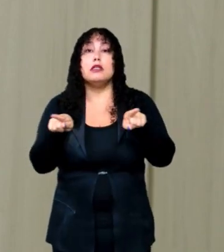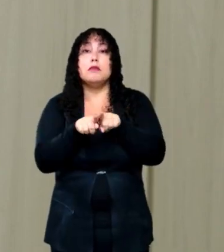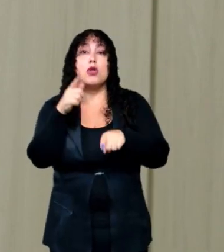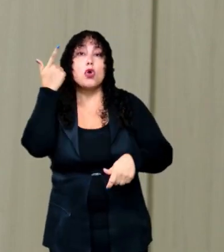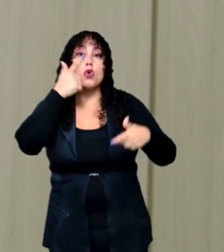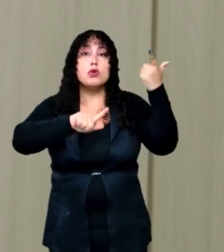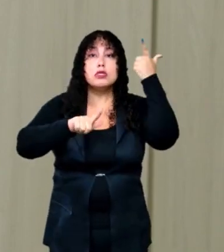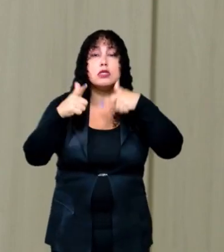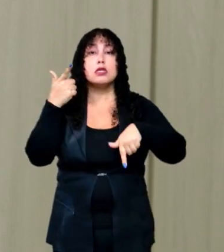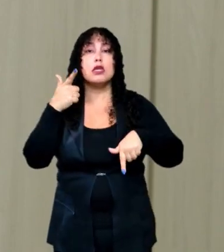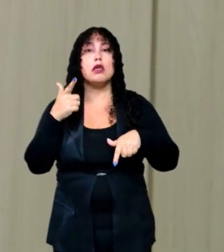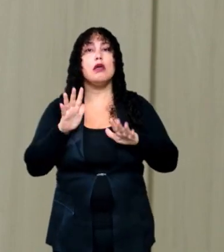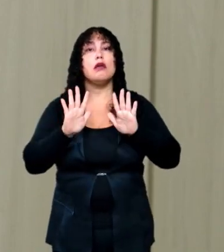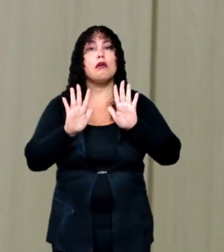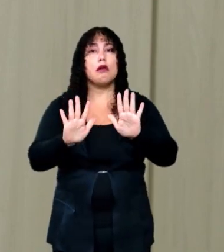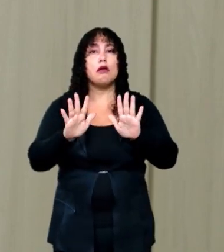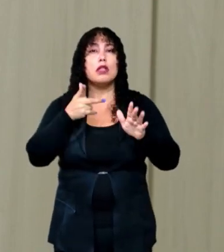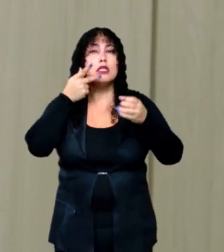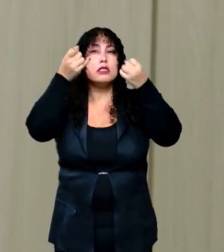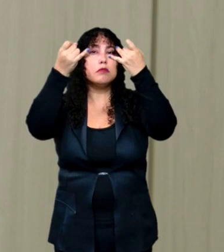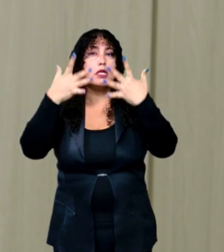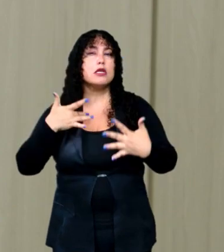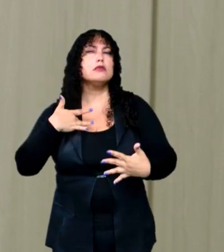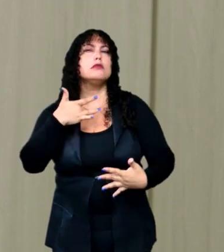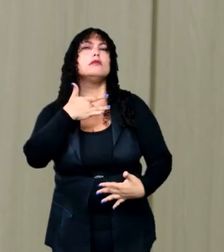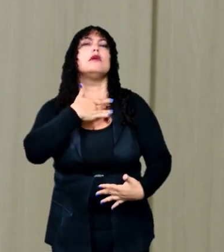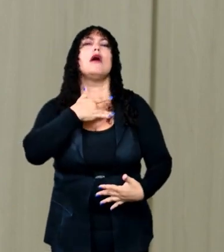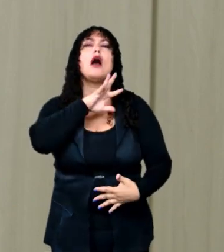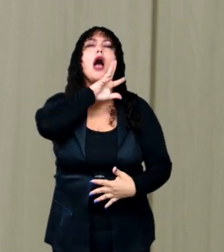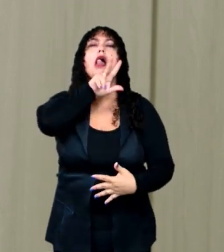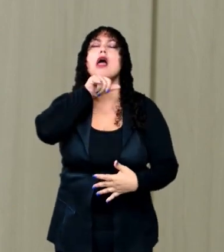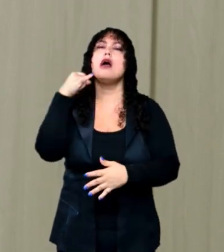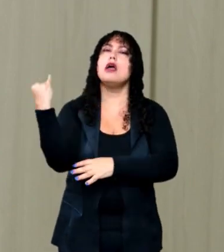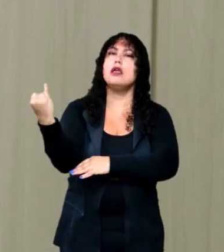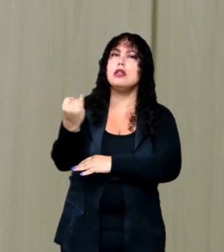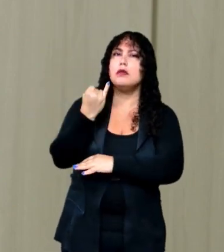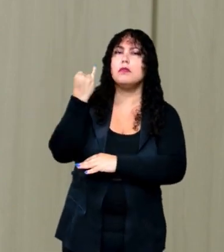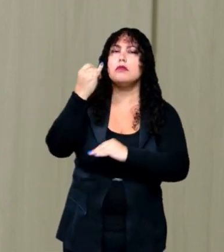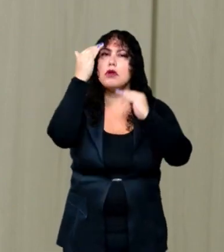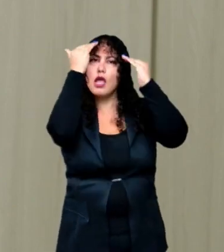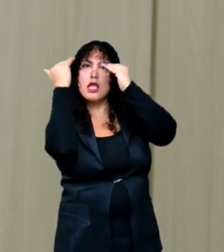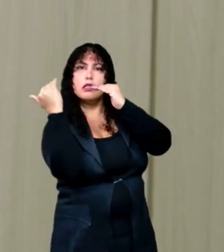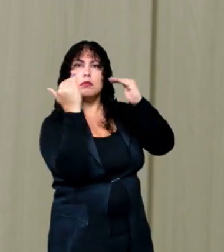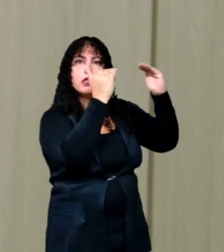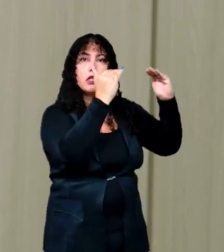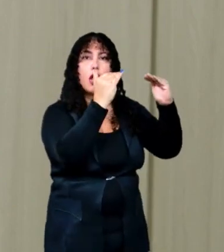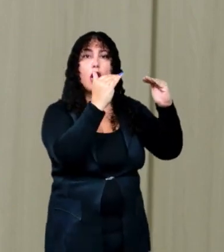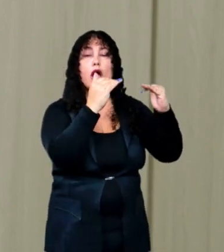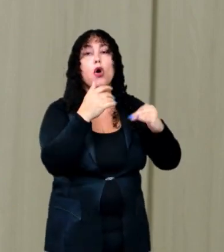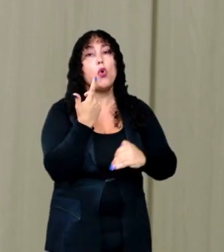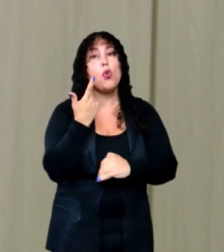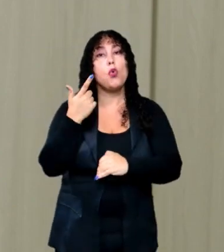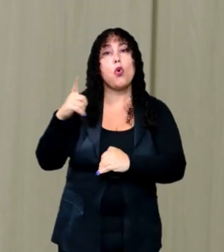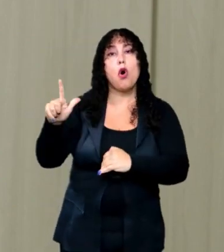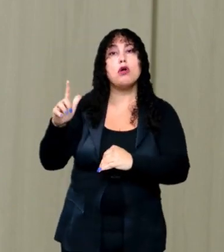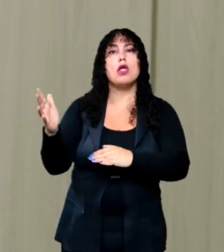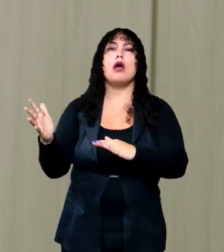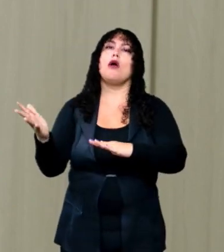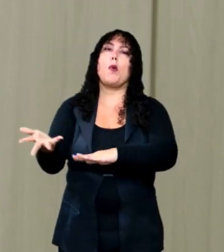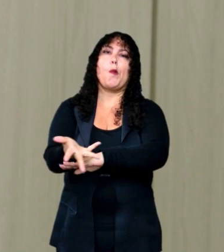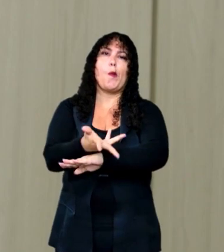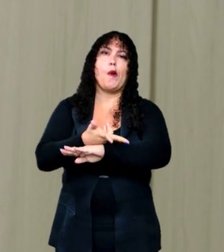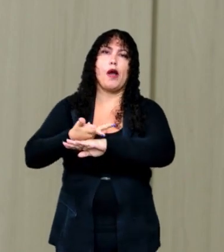atingidas. E aí, isso, quando a gente fala de bem-estar animal, é fundamental a gente ter esse respeito. O outro seria uma boa